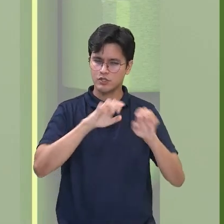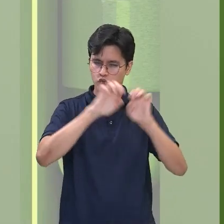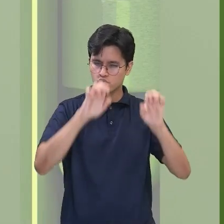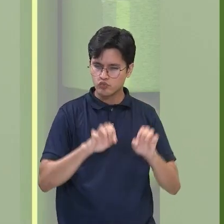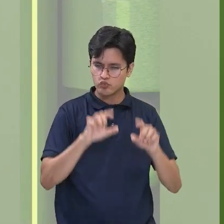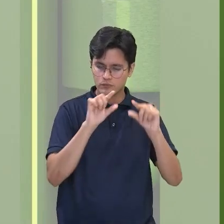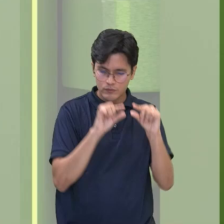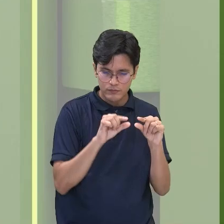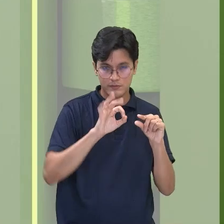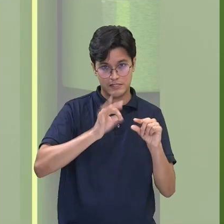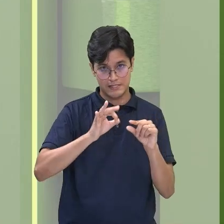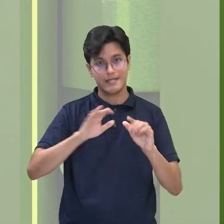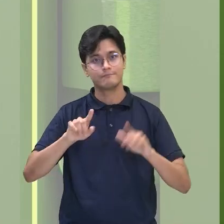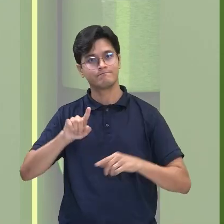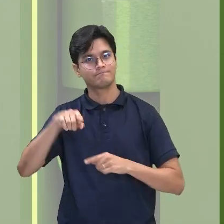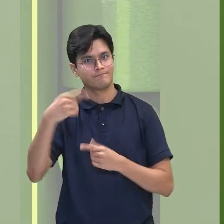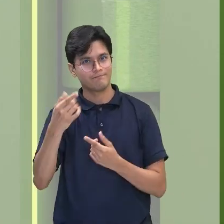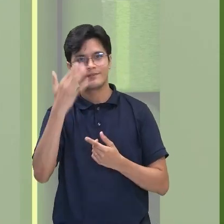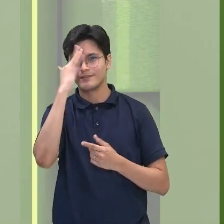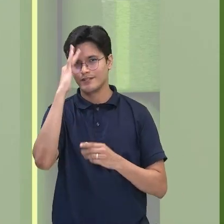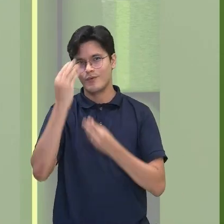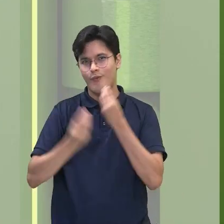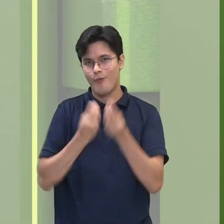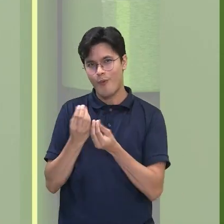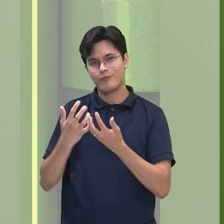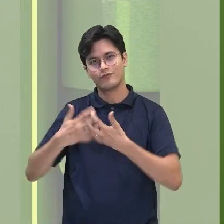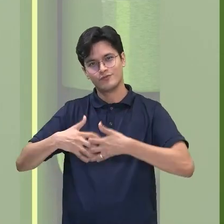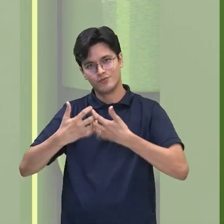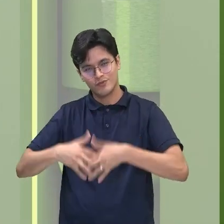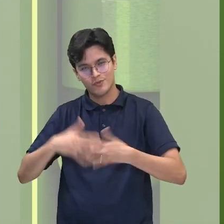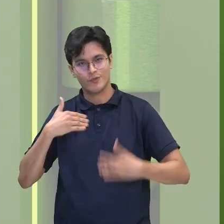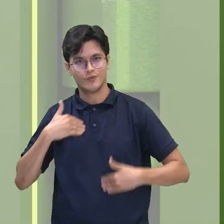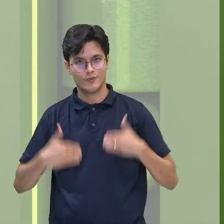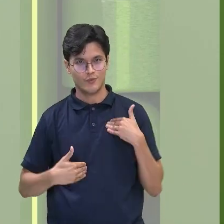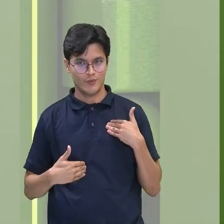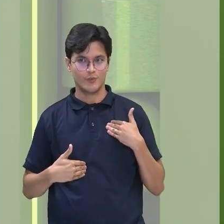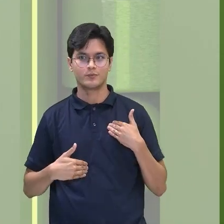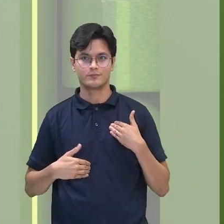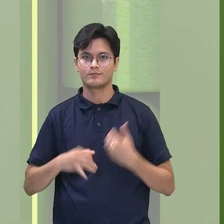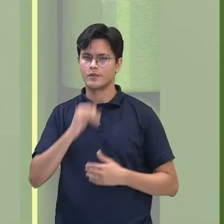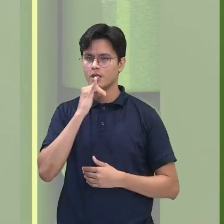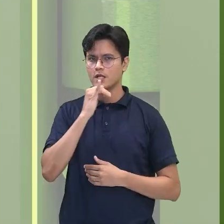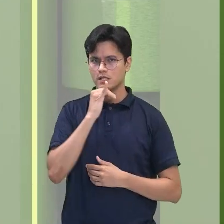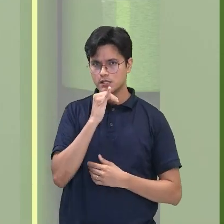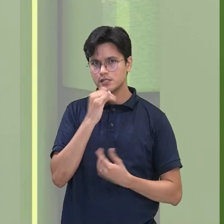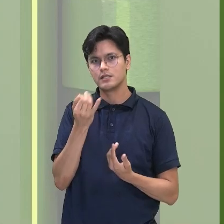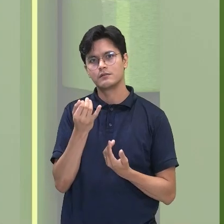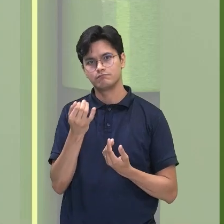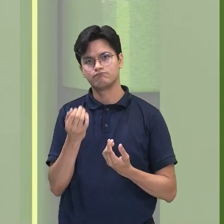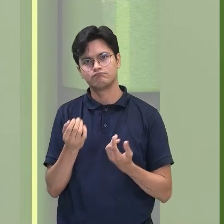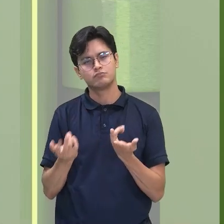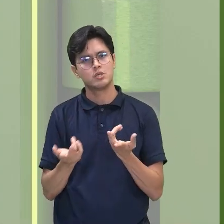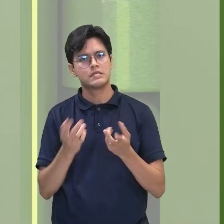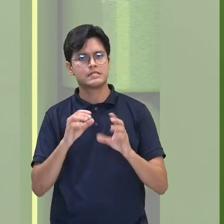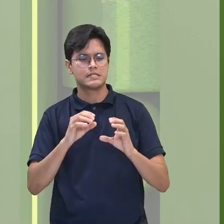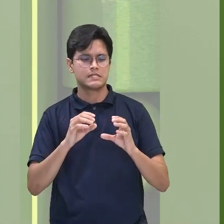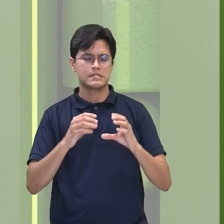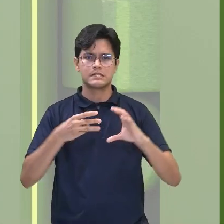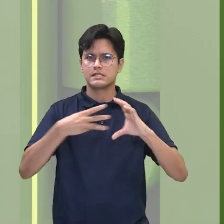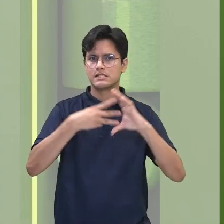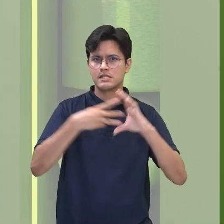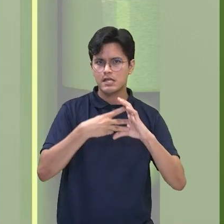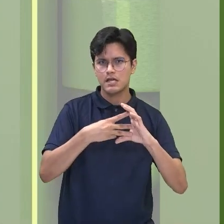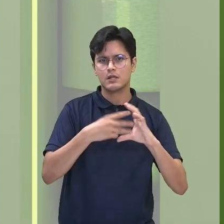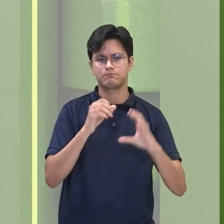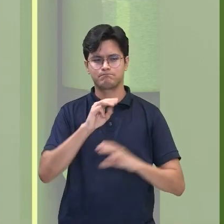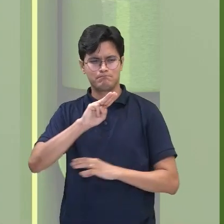entendam como o corpo da gente funciona. Lembrem-se, quando a gente fala de uma célula, de 2, de 3, de milhares de células,